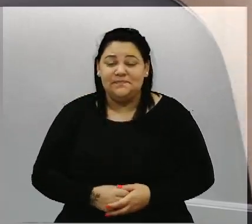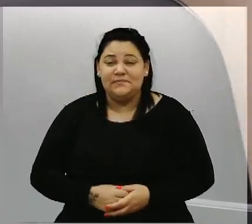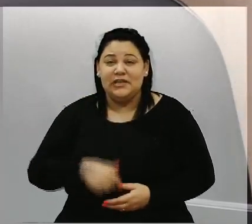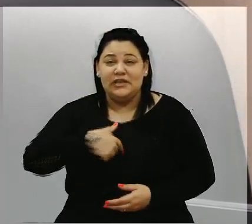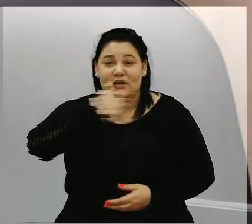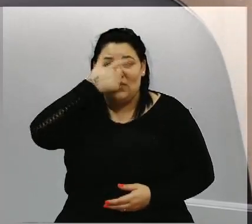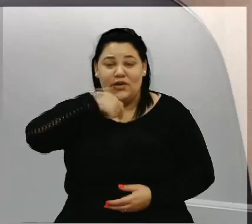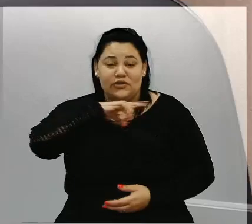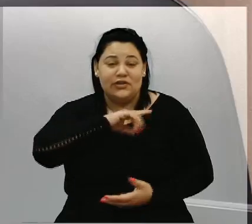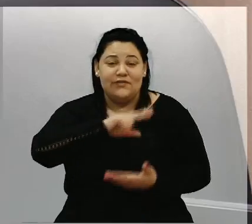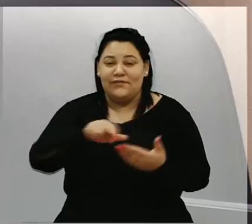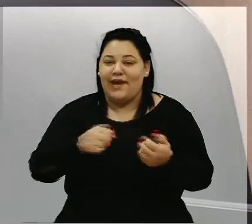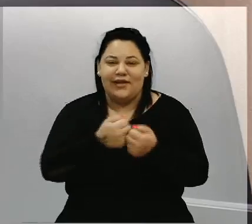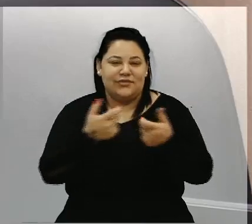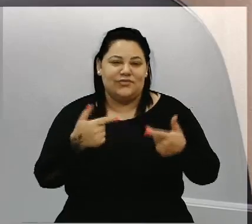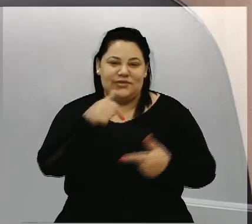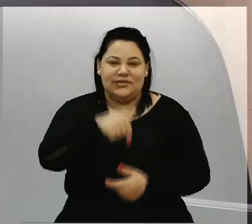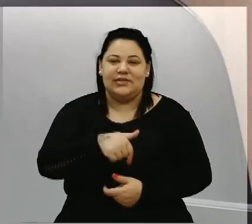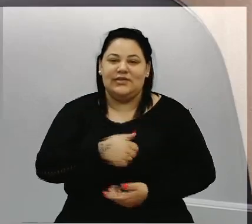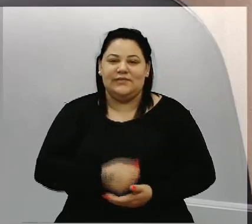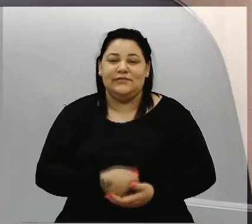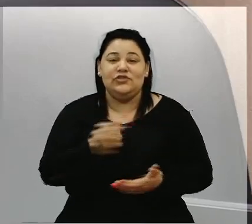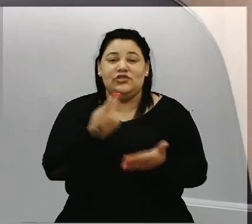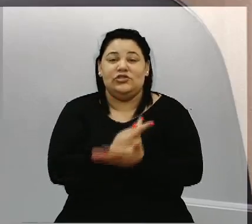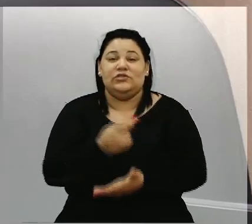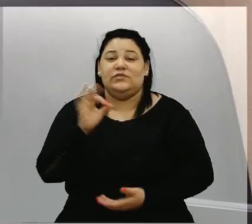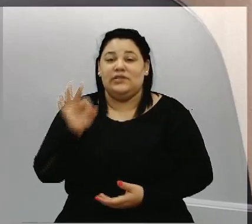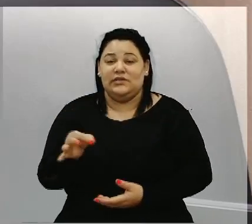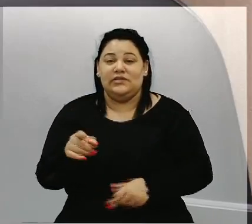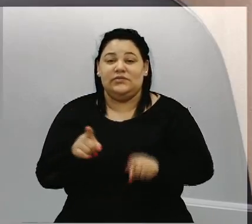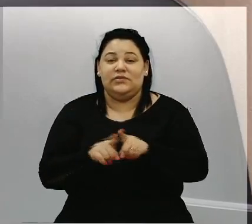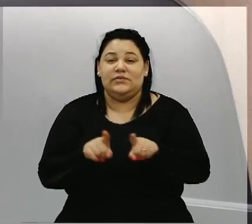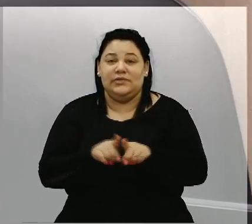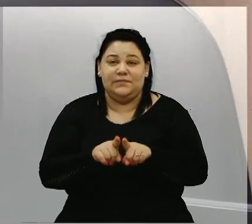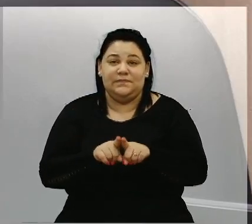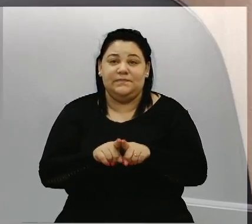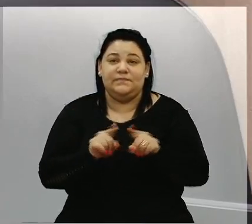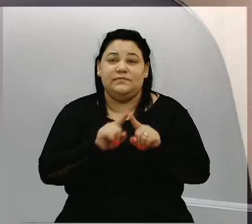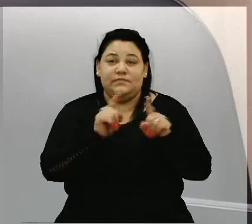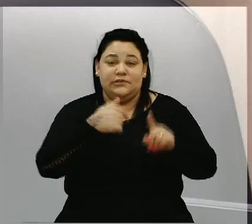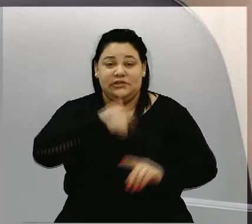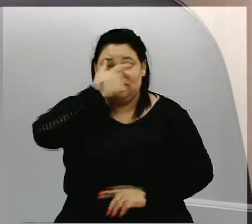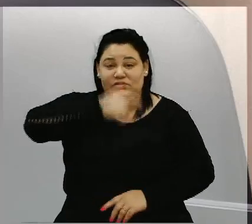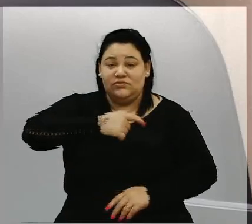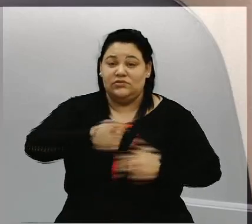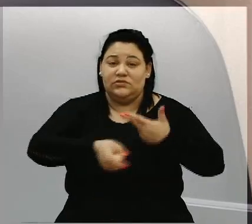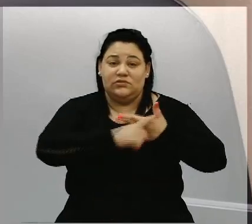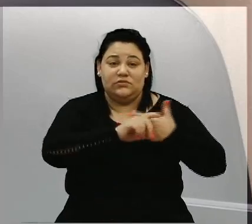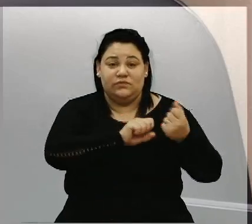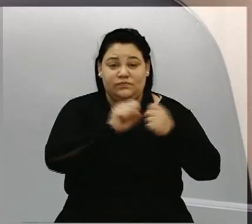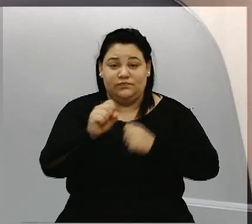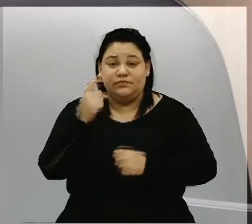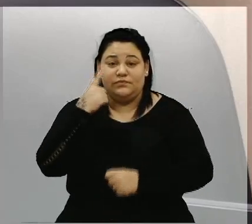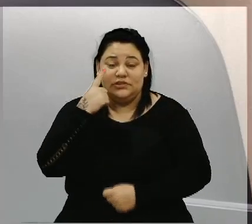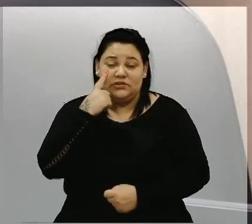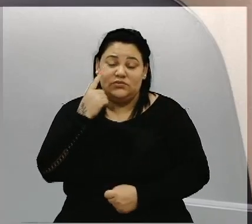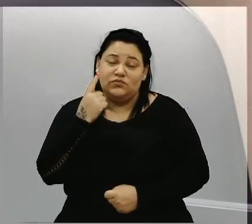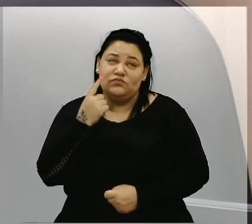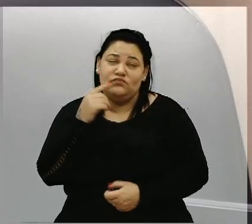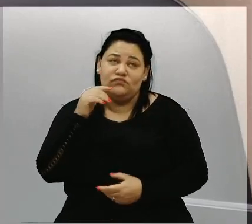vários pontos aqui de erros e acertos, mas eu acho que o Executivo poderia ter pensado num veto parcial.